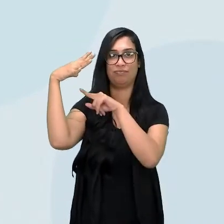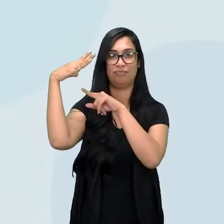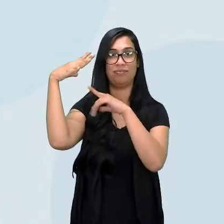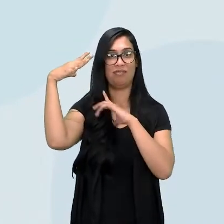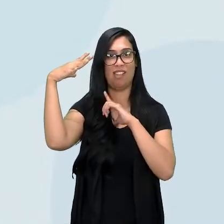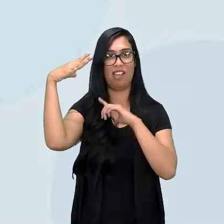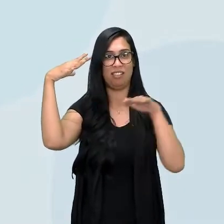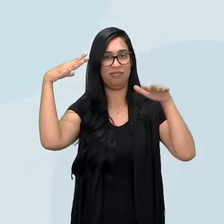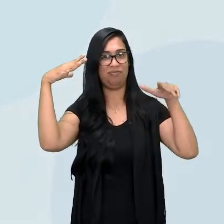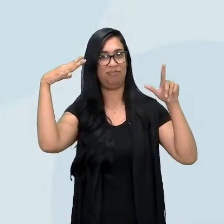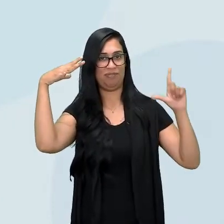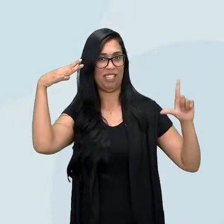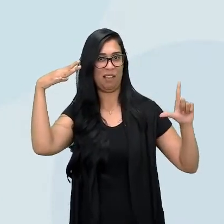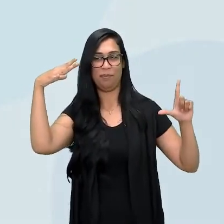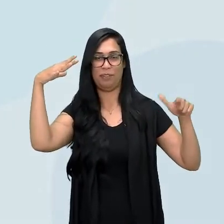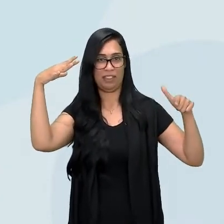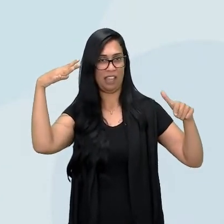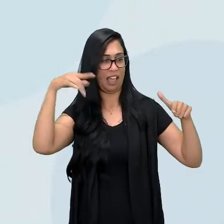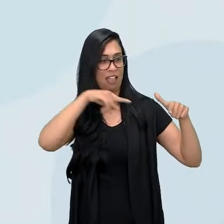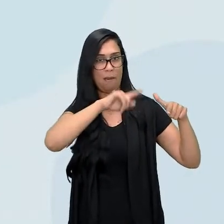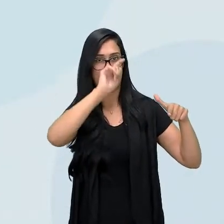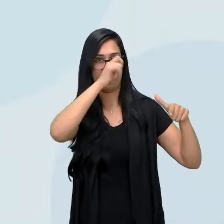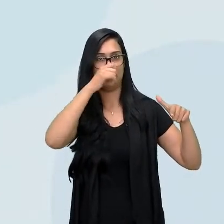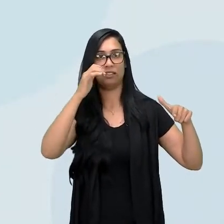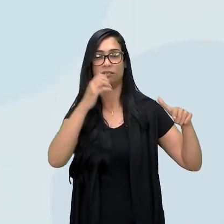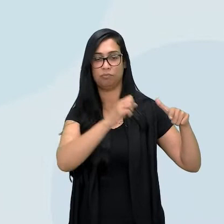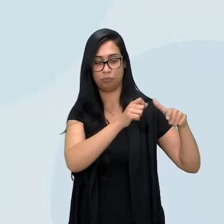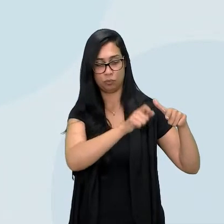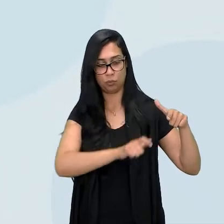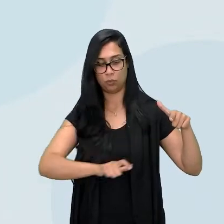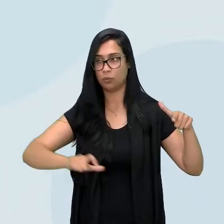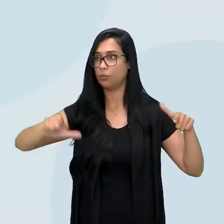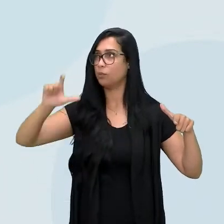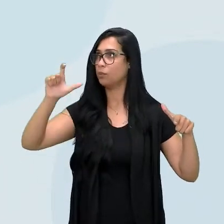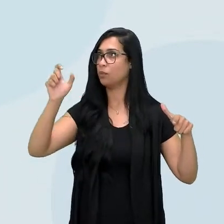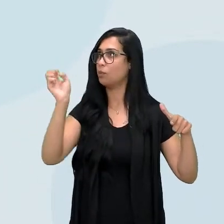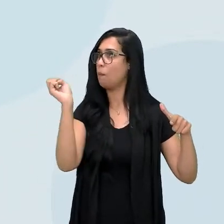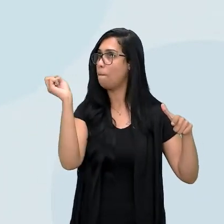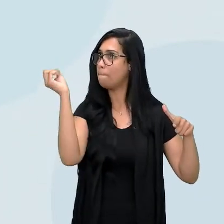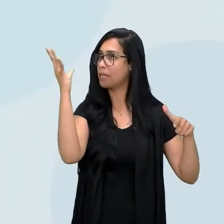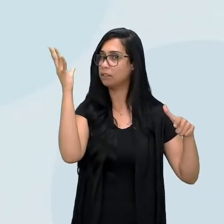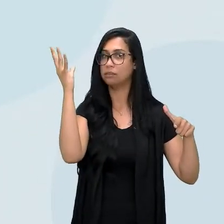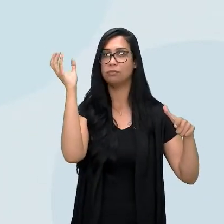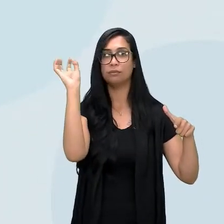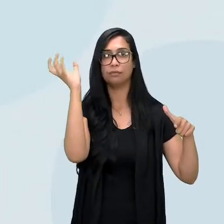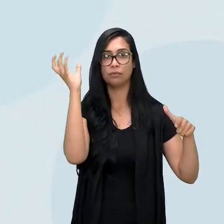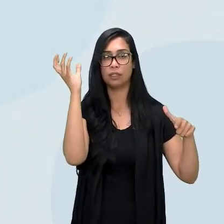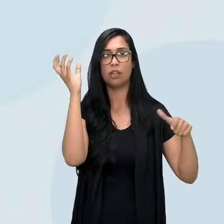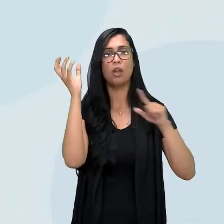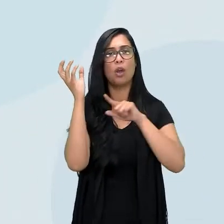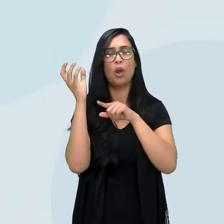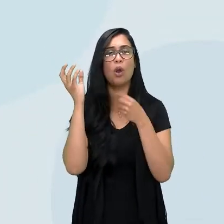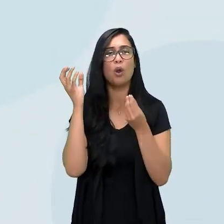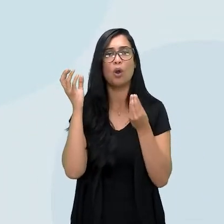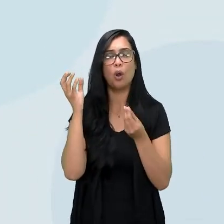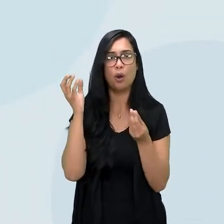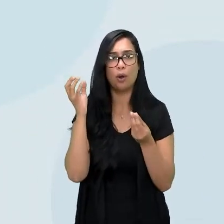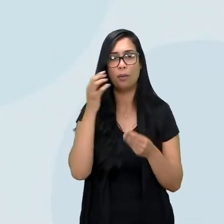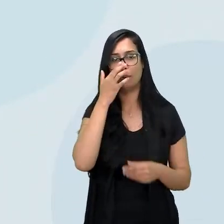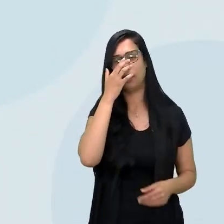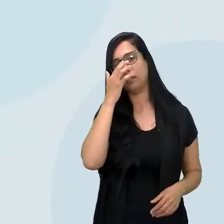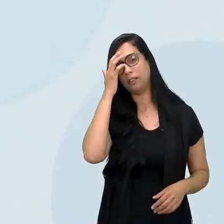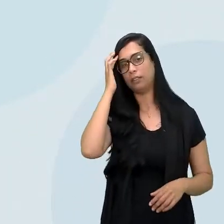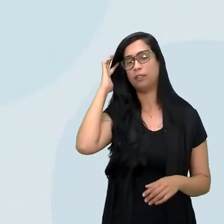da lâmpada incandescente aí, né, é legal você entender, né, como funciona. Será que essa lâmpada, ela